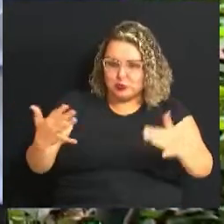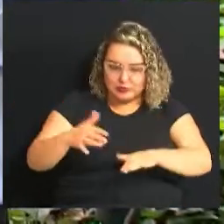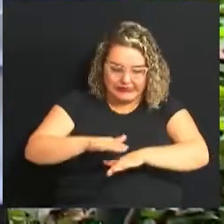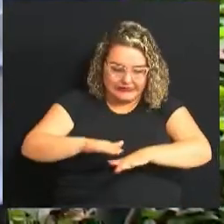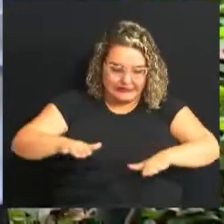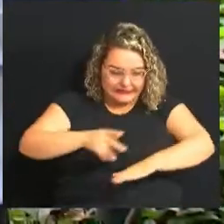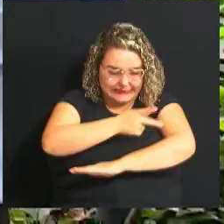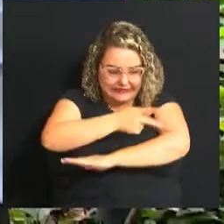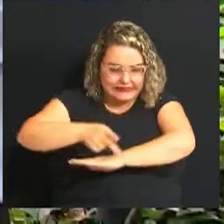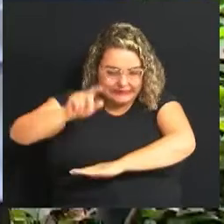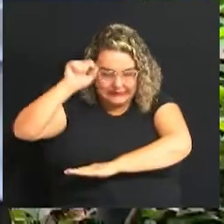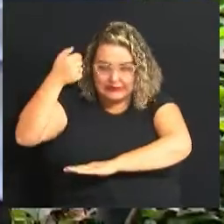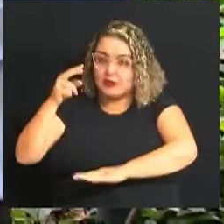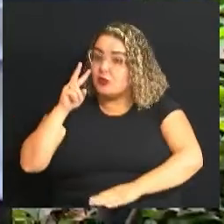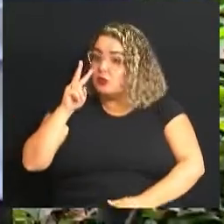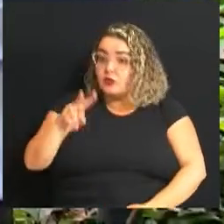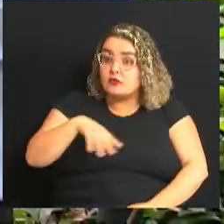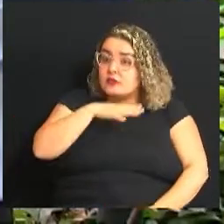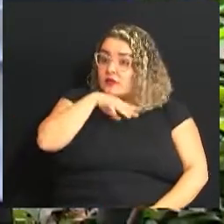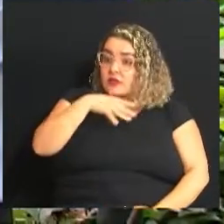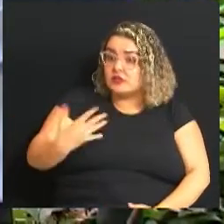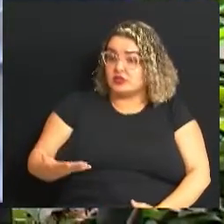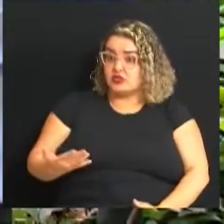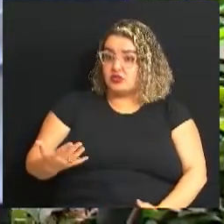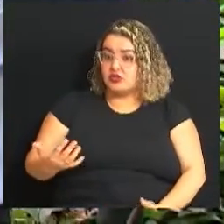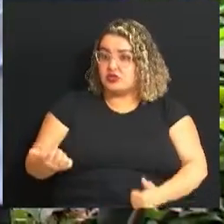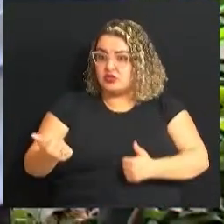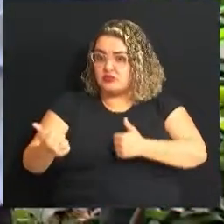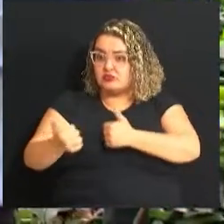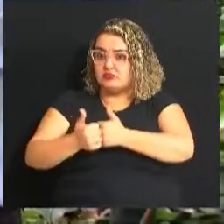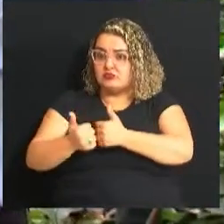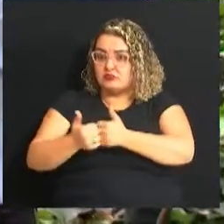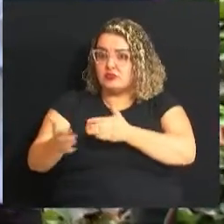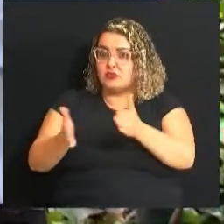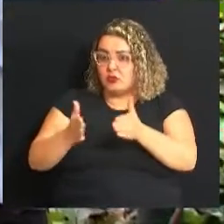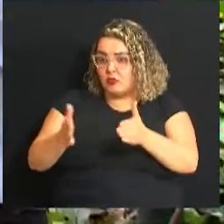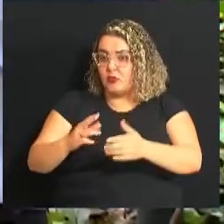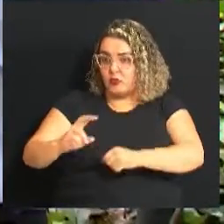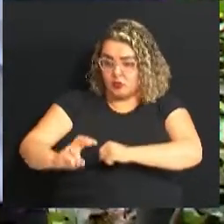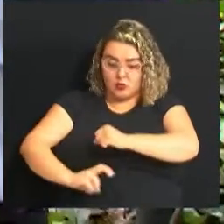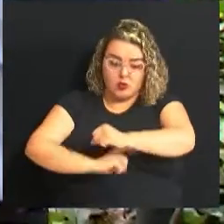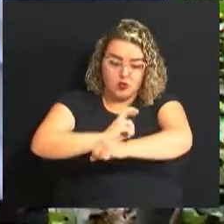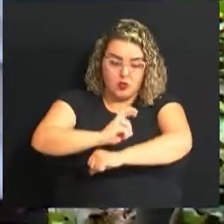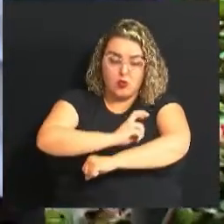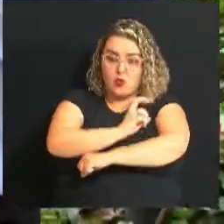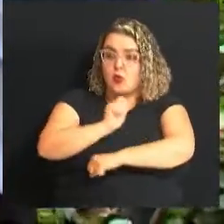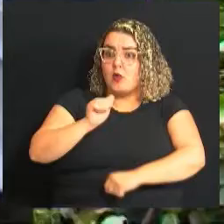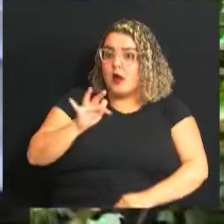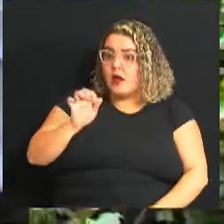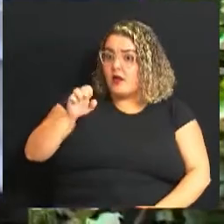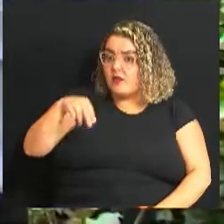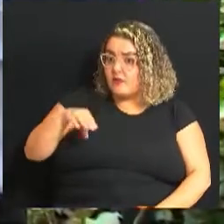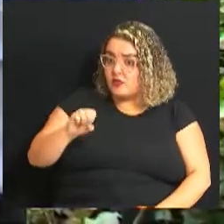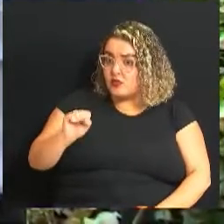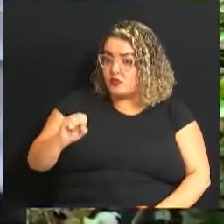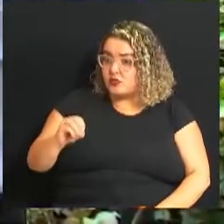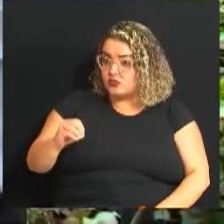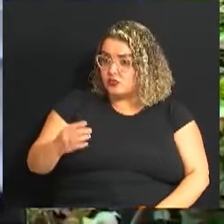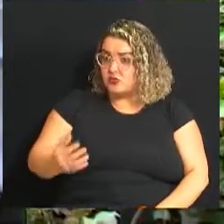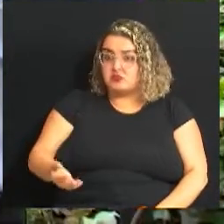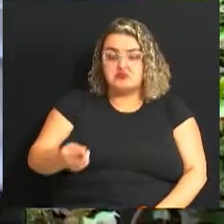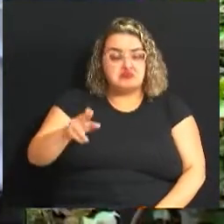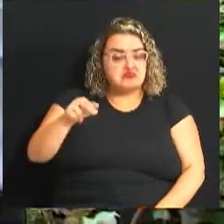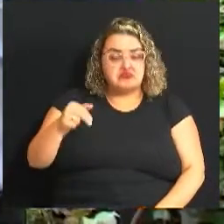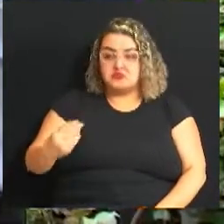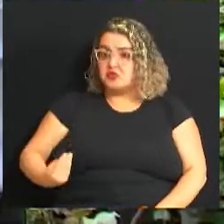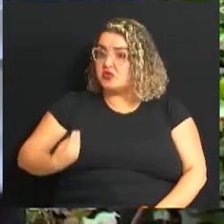não vê esses animais, né? E chegar pertinho, igual esse momento que eu estive aí com o Afonso, tão pertinho, confesso que eu nunca tinha vivido isso.